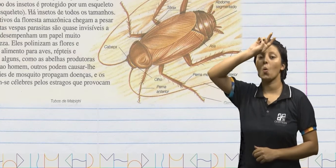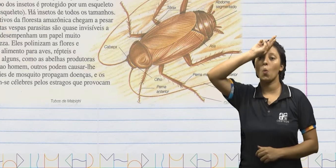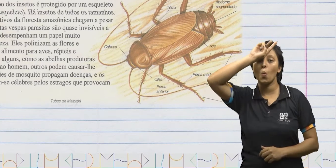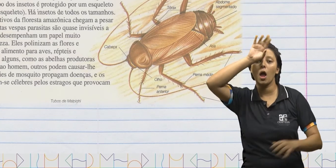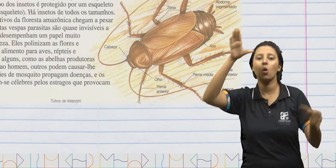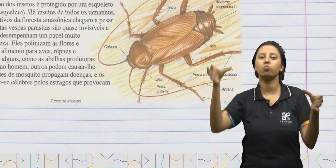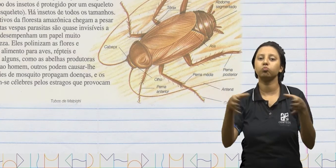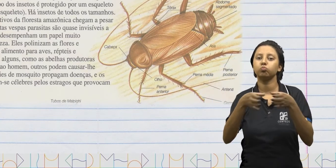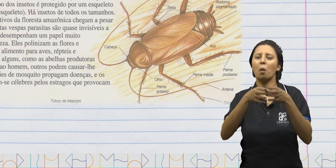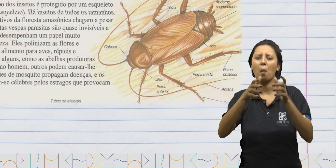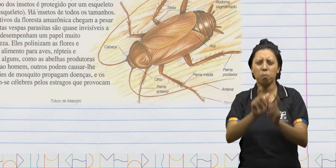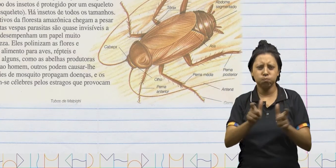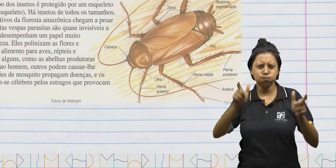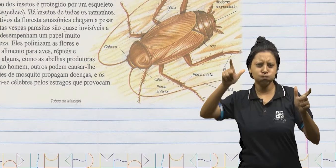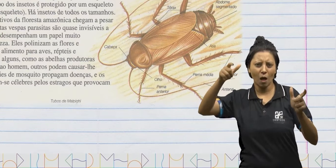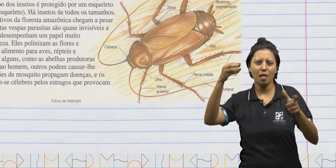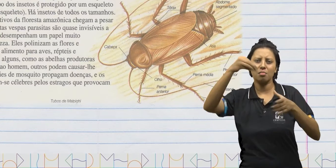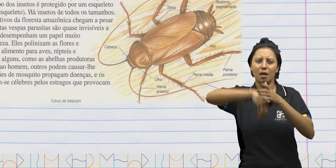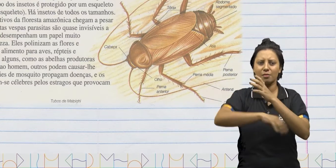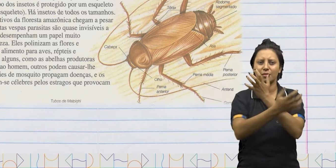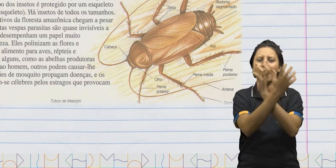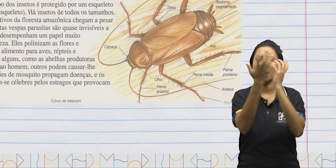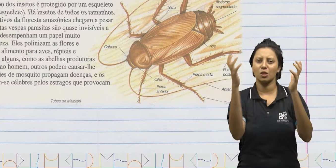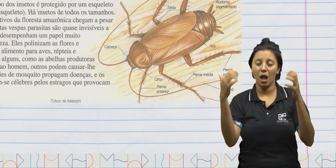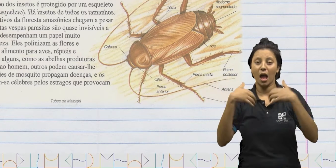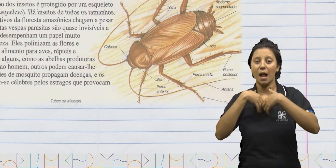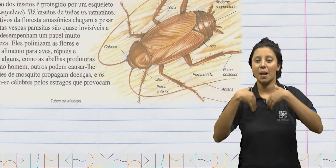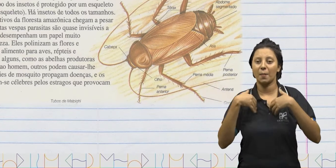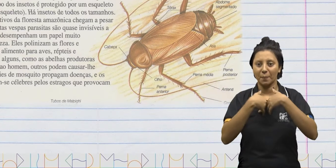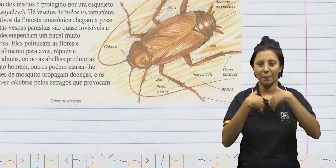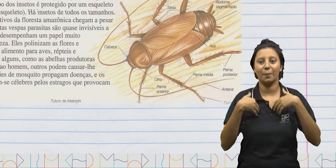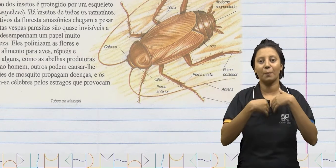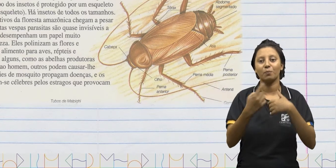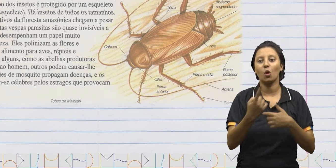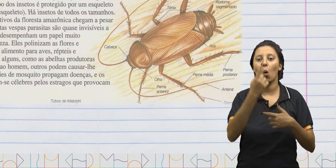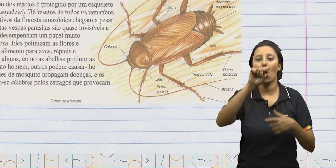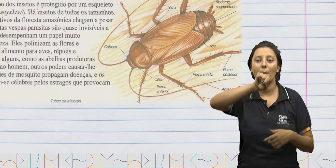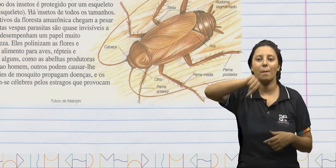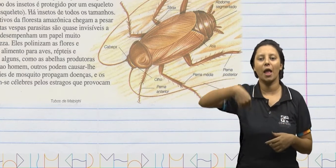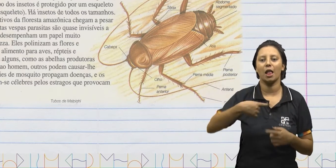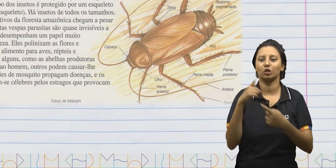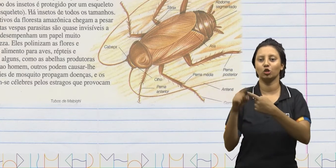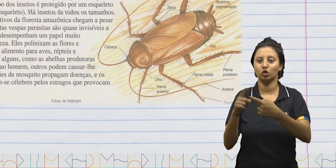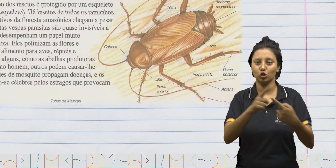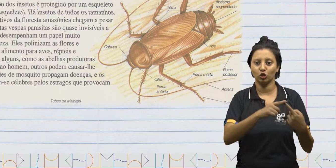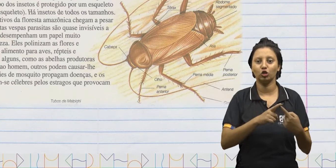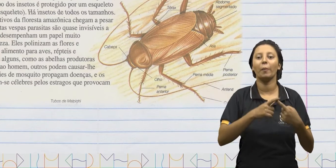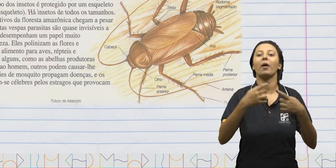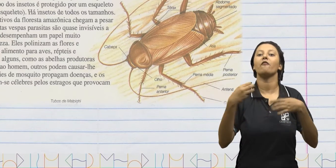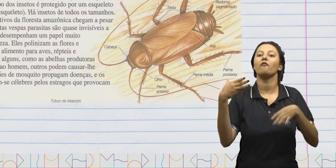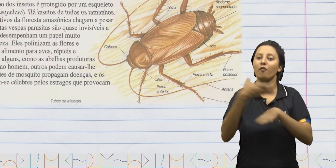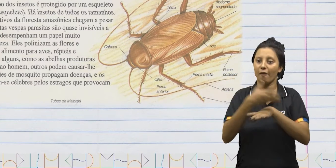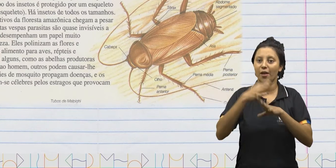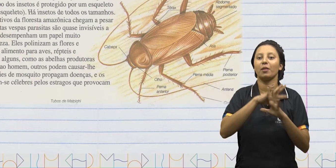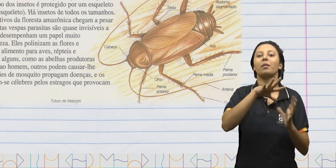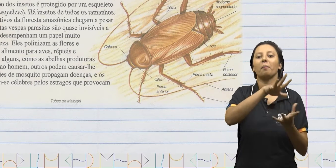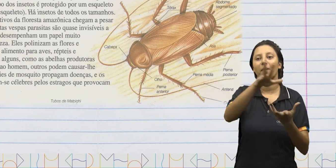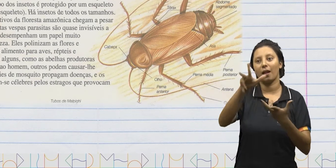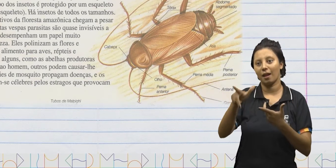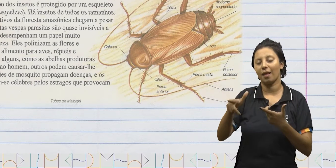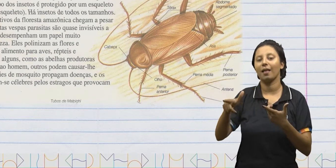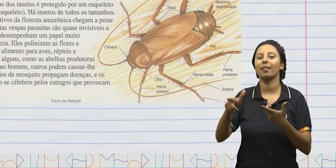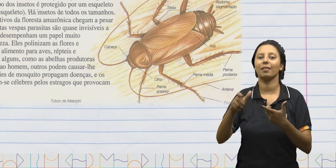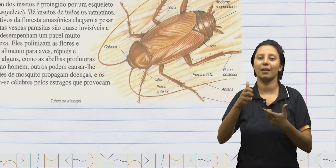formam o maior de todos os grupos animais com pelo menos 1 milhão de espécies. Habitam o planeta há cerca